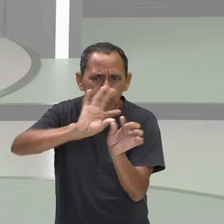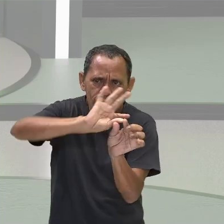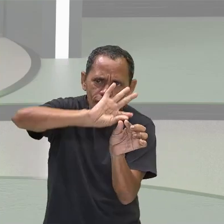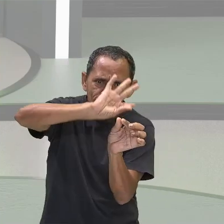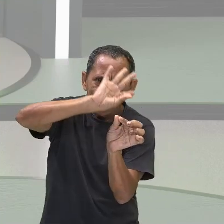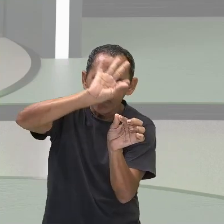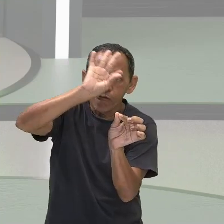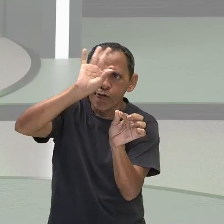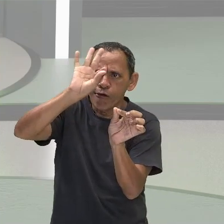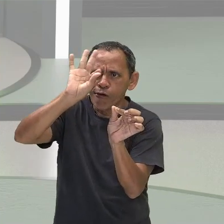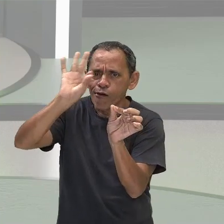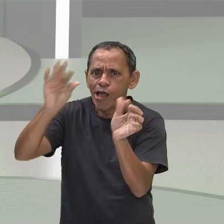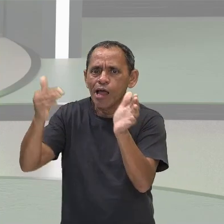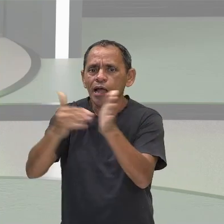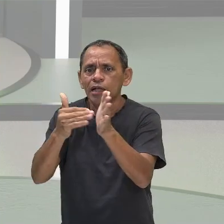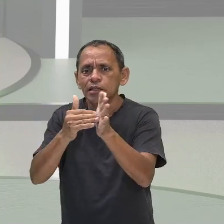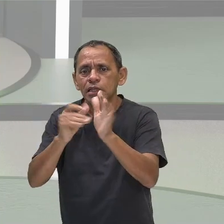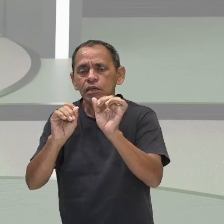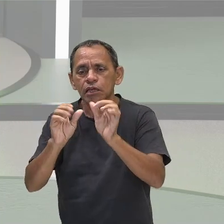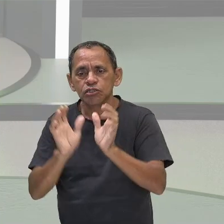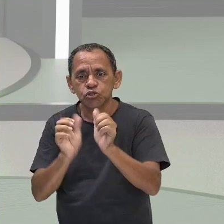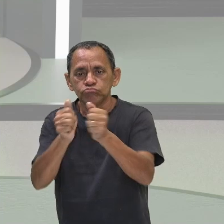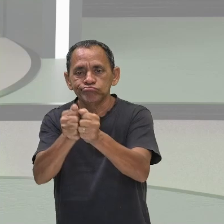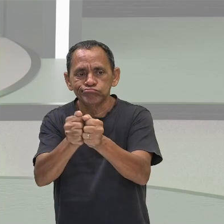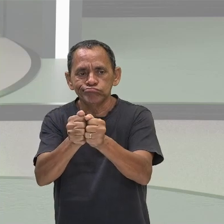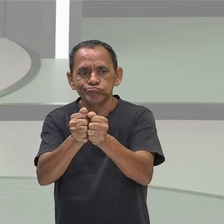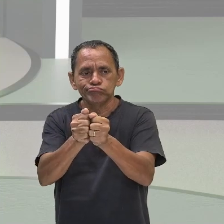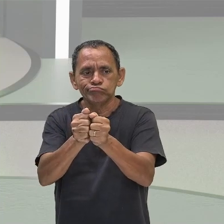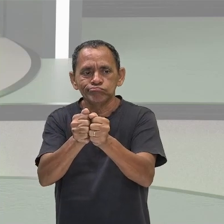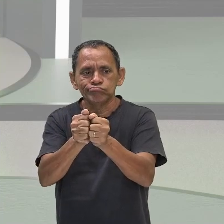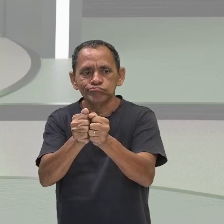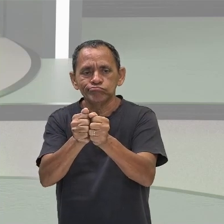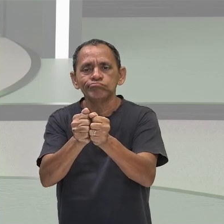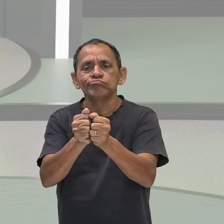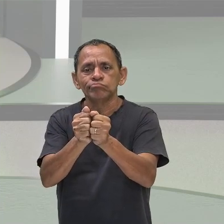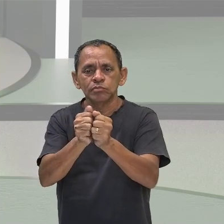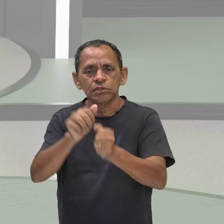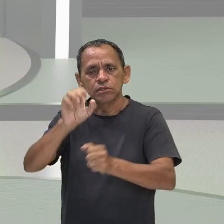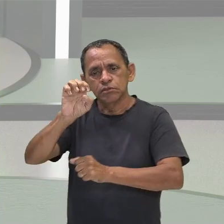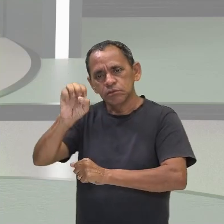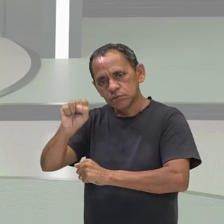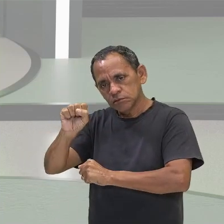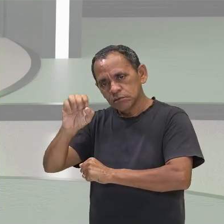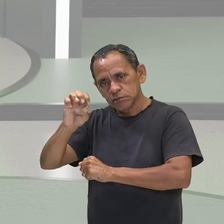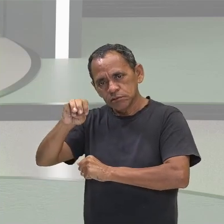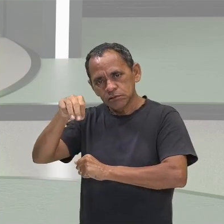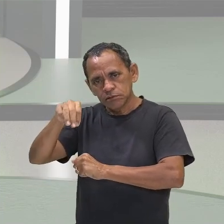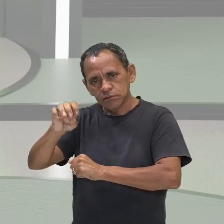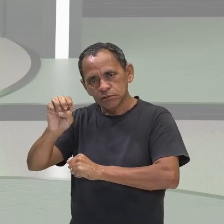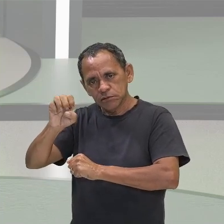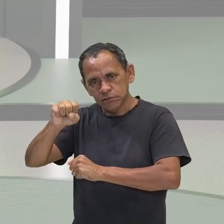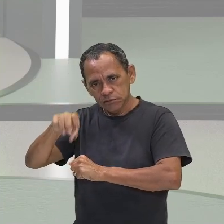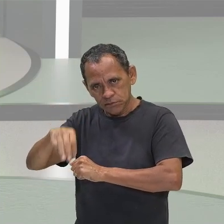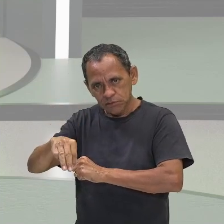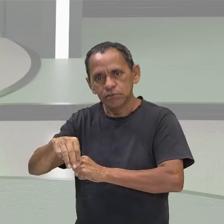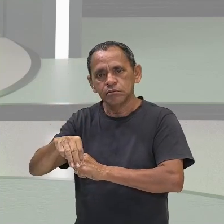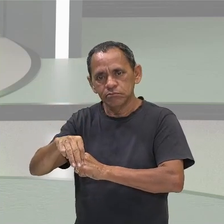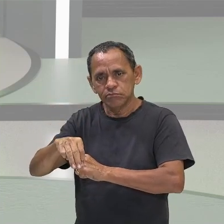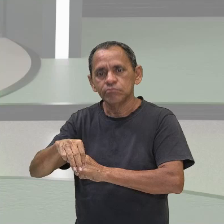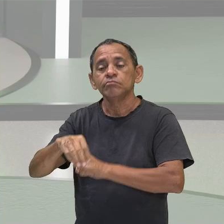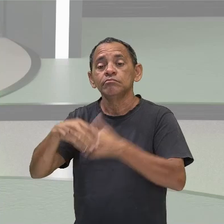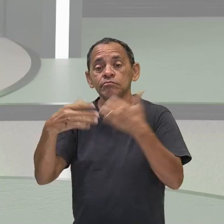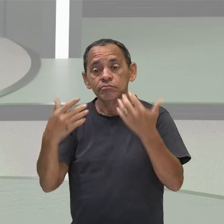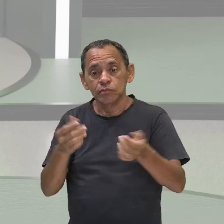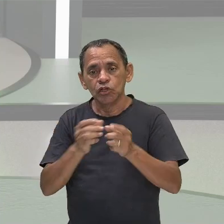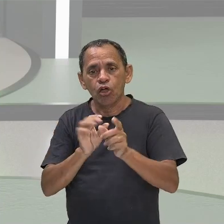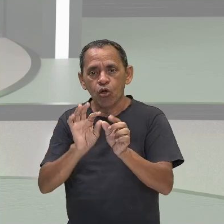deferente até se juntar ao sêmen que está sendo produzido pela vesícula seminal e assim serem